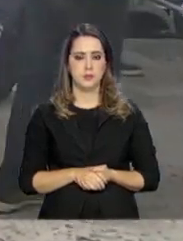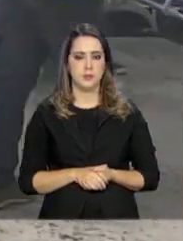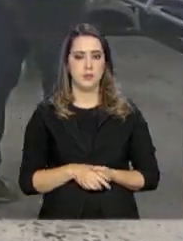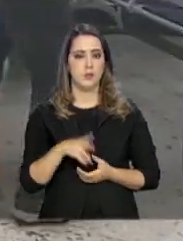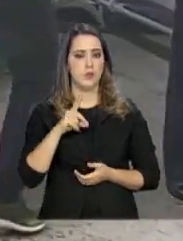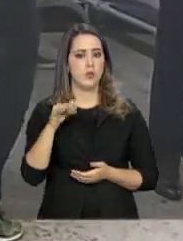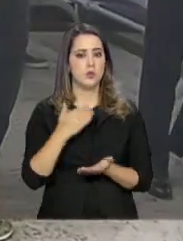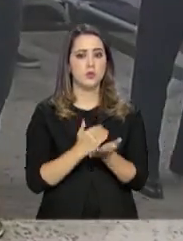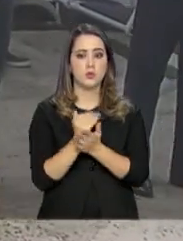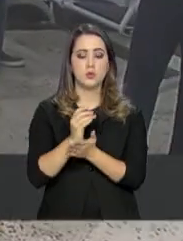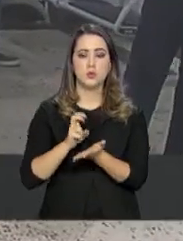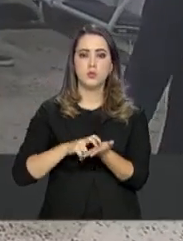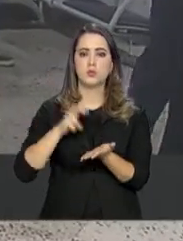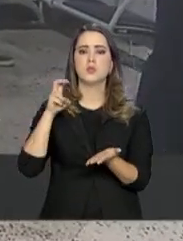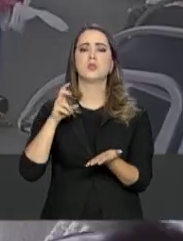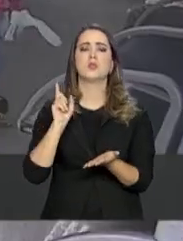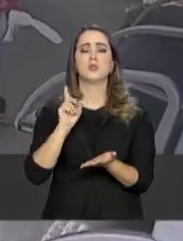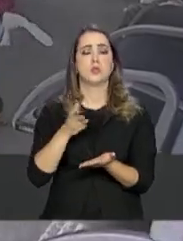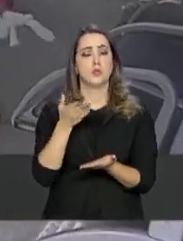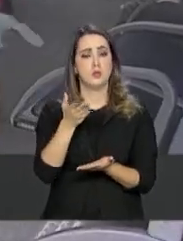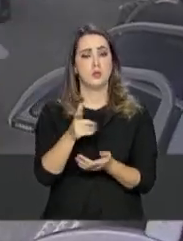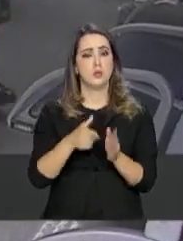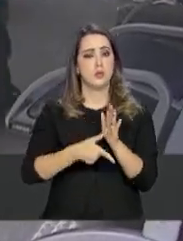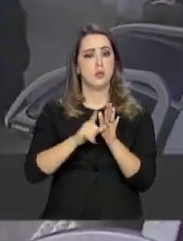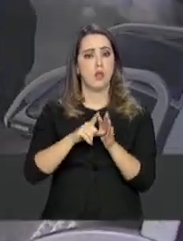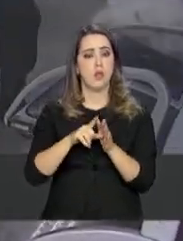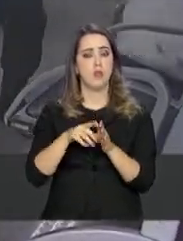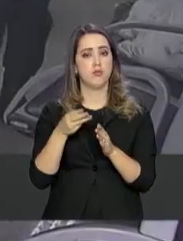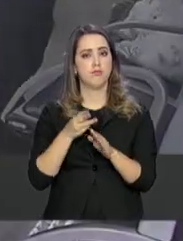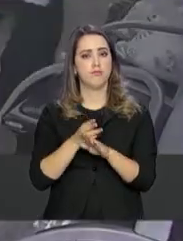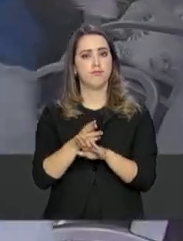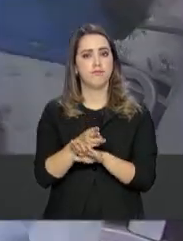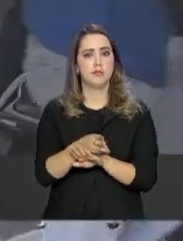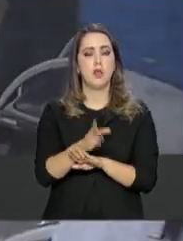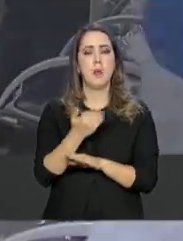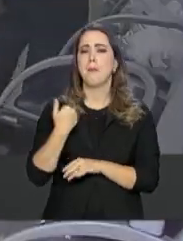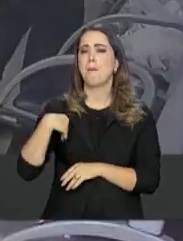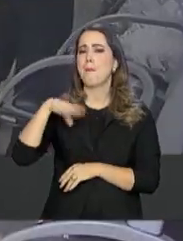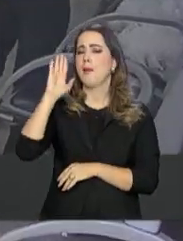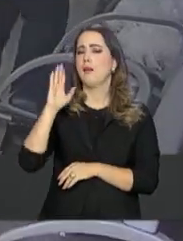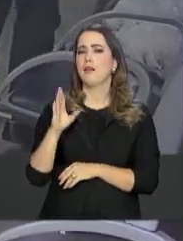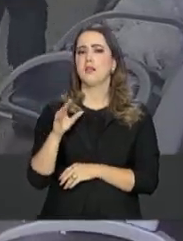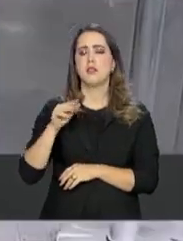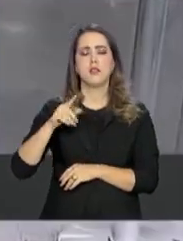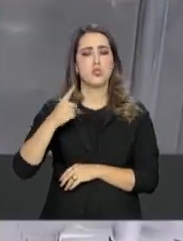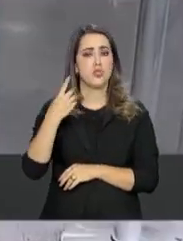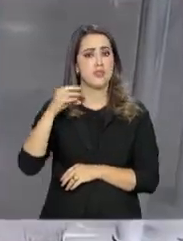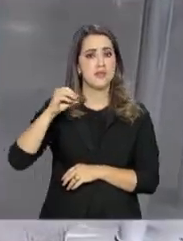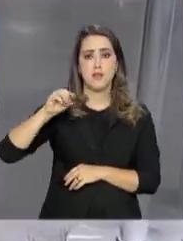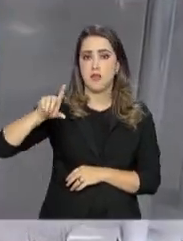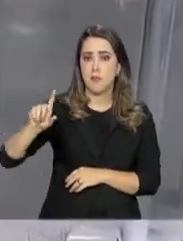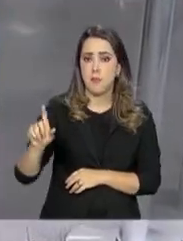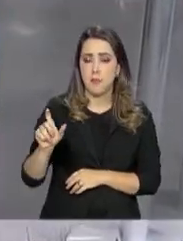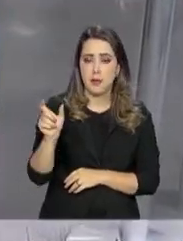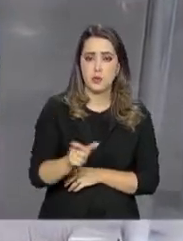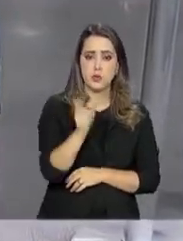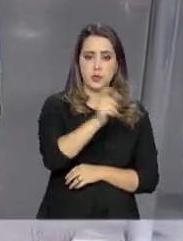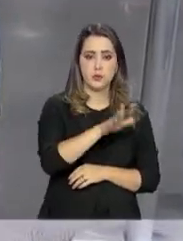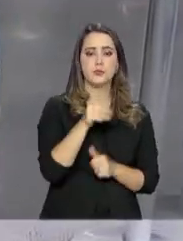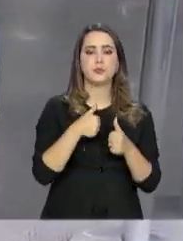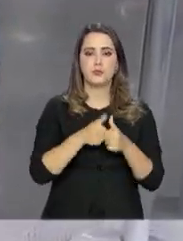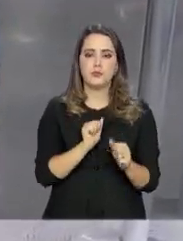O dia começou cedo para eles. Antes do amanhecer, mais de uma centena de imigrantes venezuelanos já estava